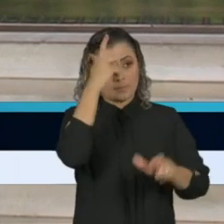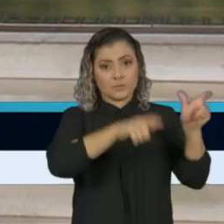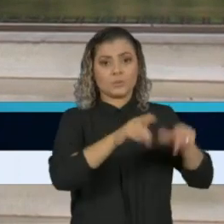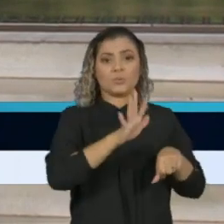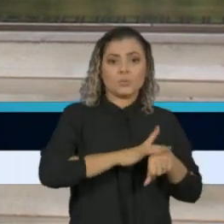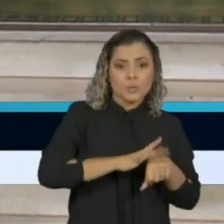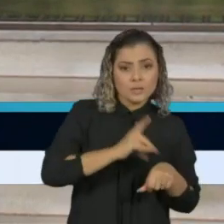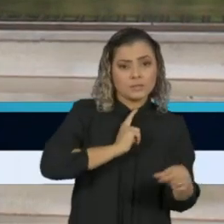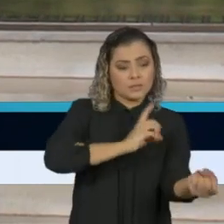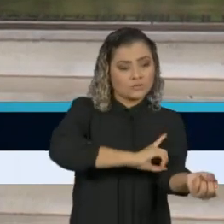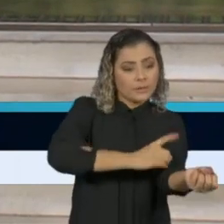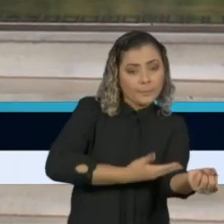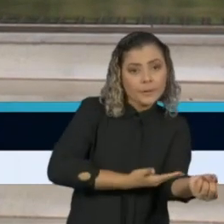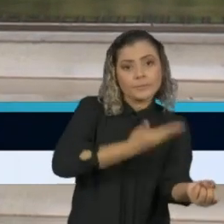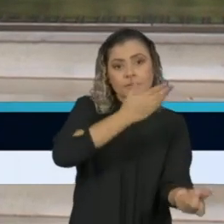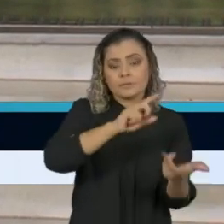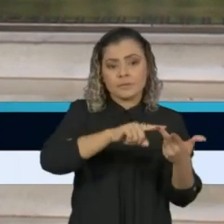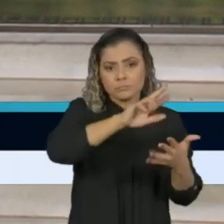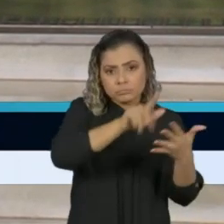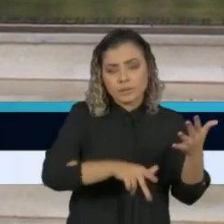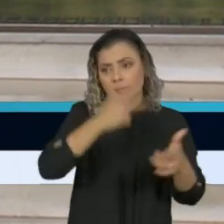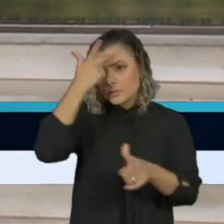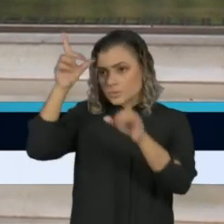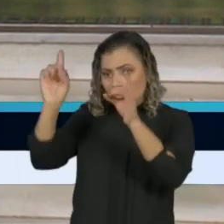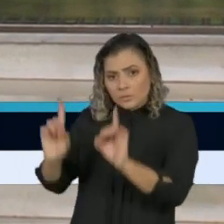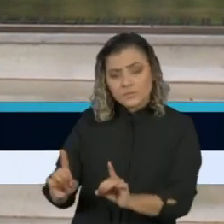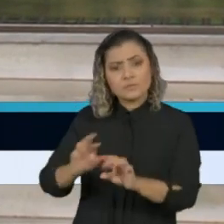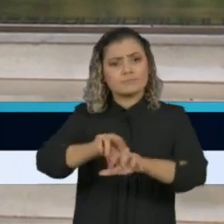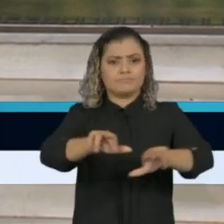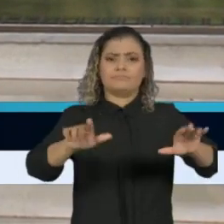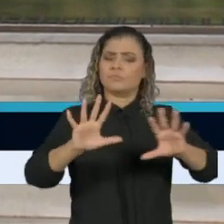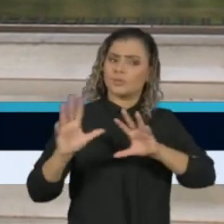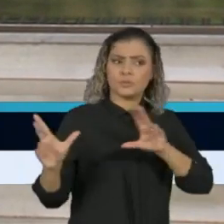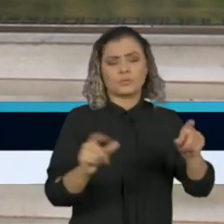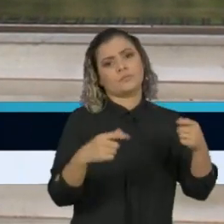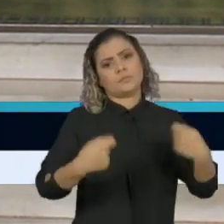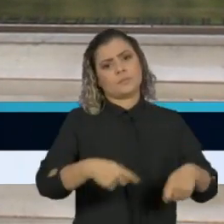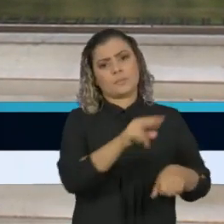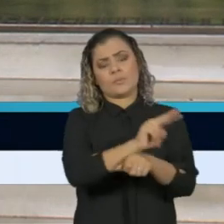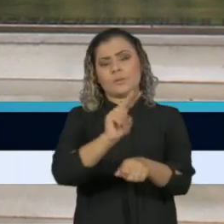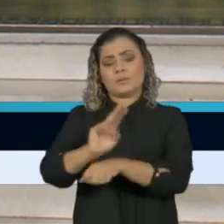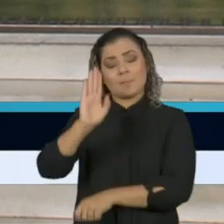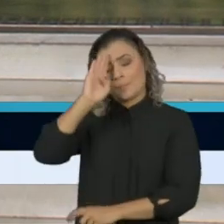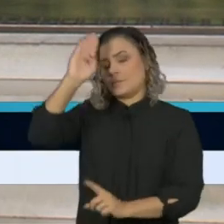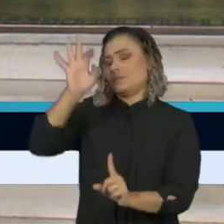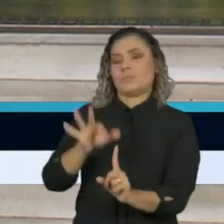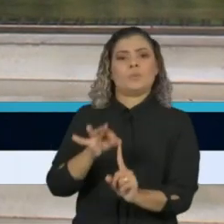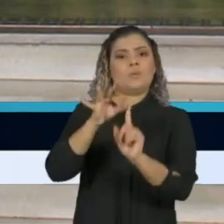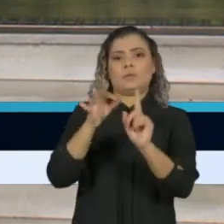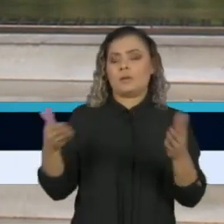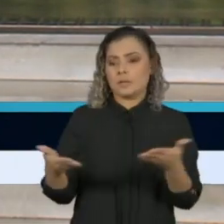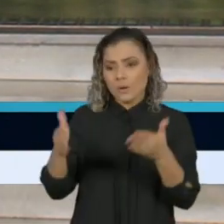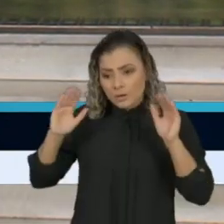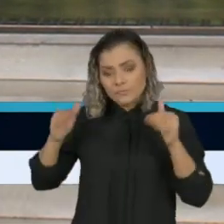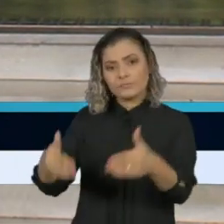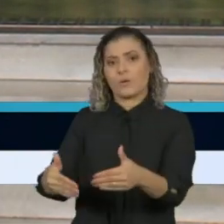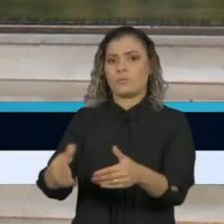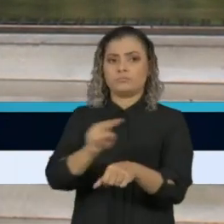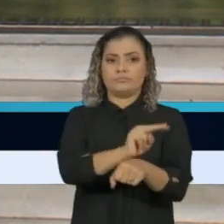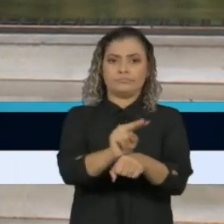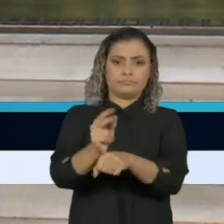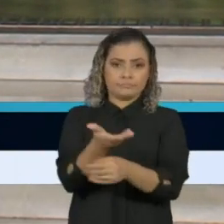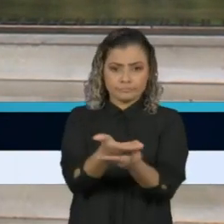morbidade, pessoas portadoras de deficiência. Essas devem ser aquelas mais protegidas e mais amparadas por